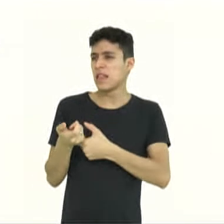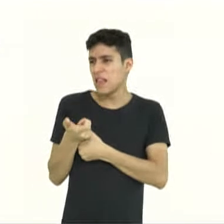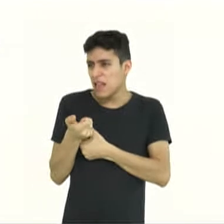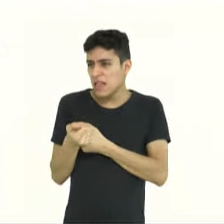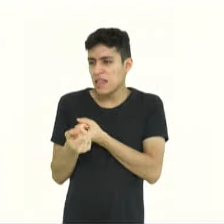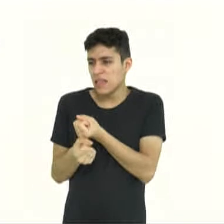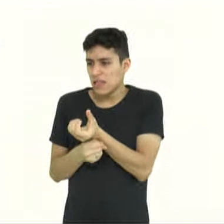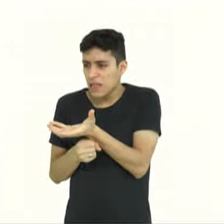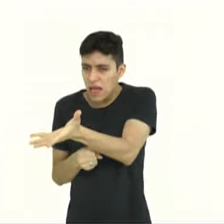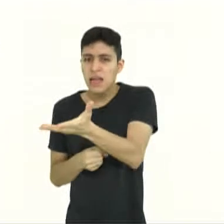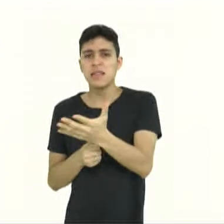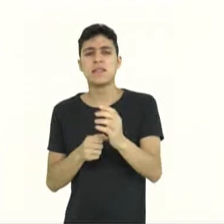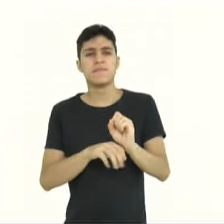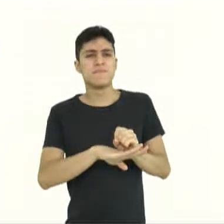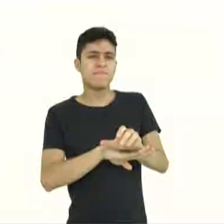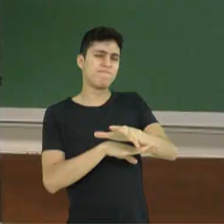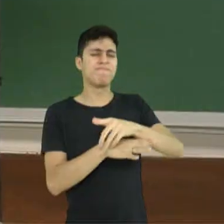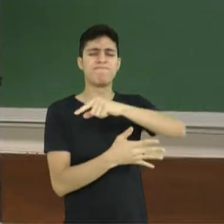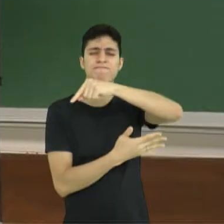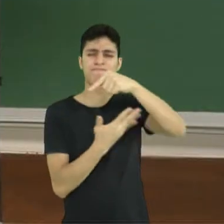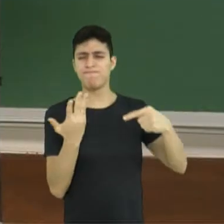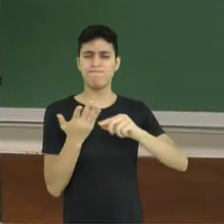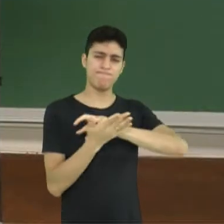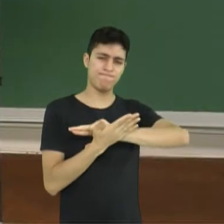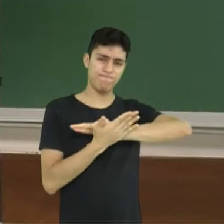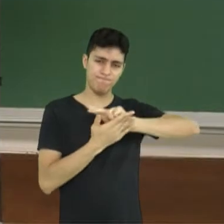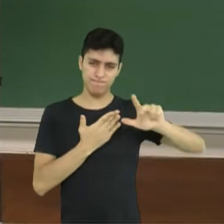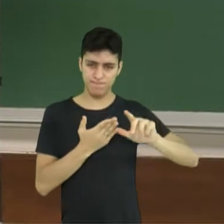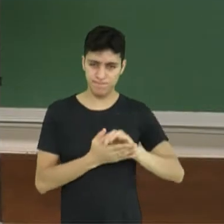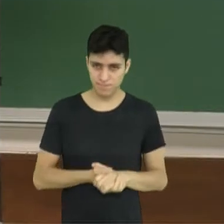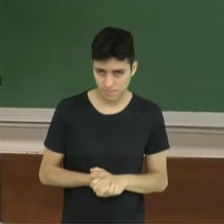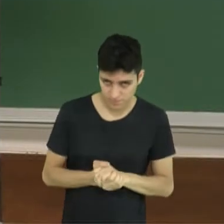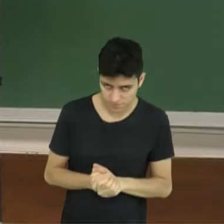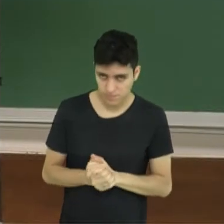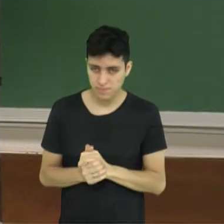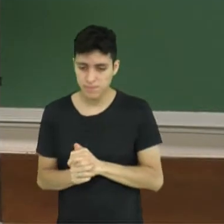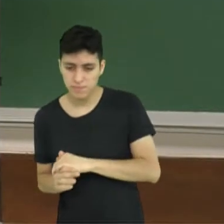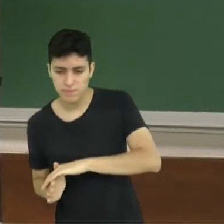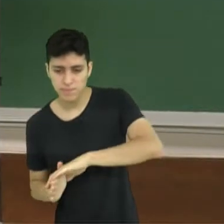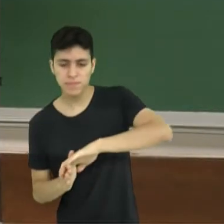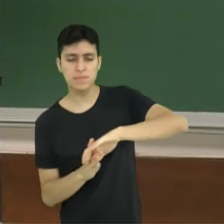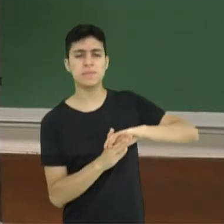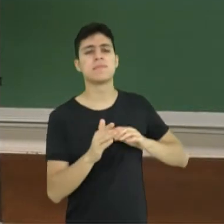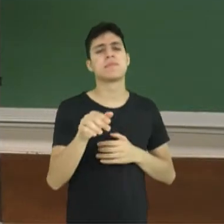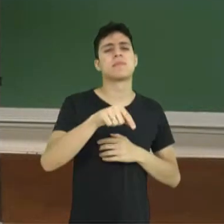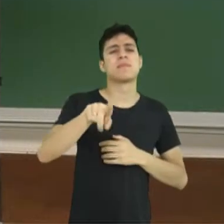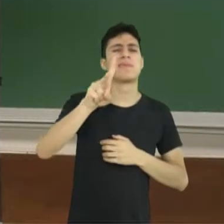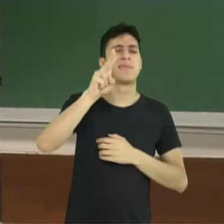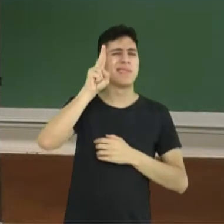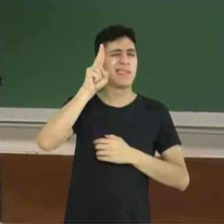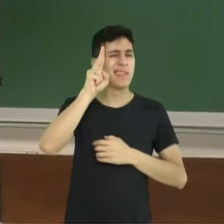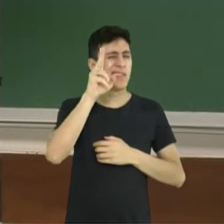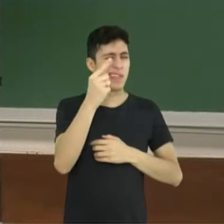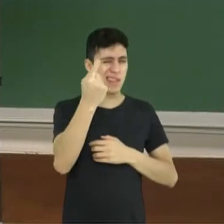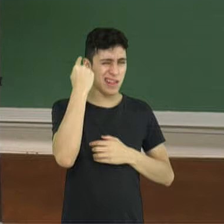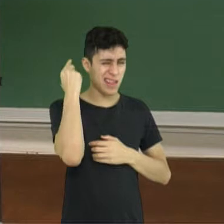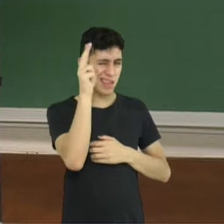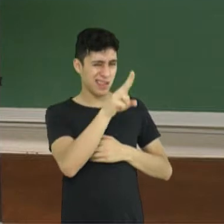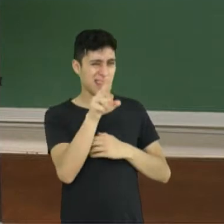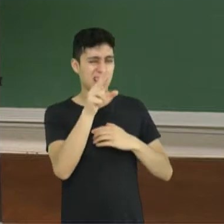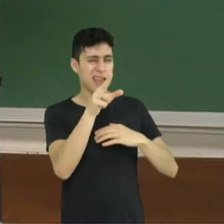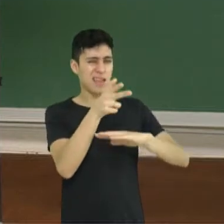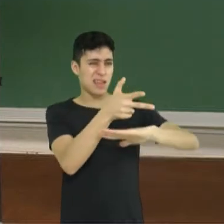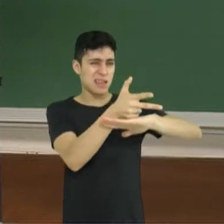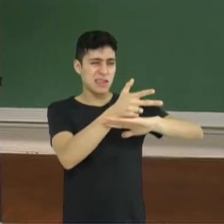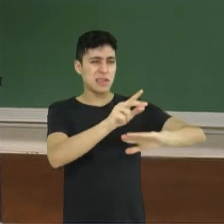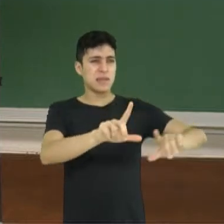refletores, projetores de vídeo, dentre outros. Você lembra que existia uma outra técnica quando a gente trabalhou de cinema, que já era uma ideia,